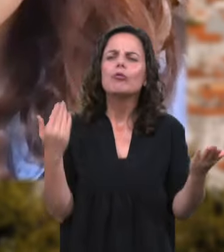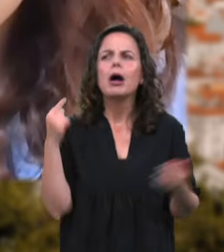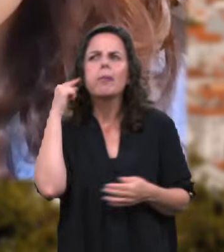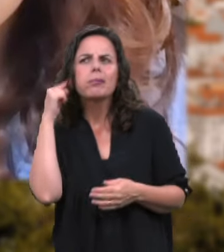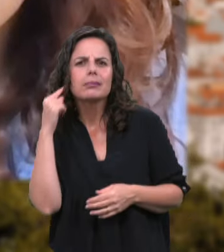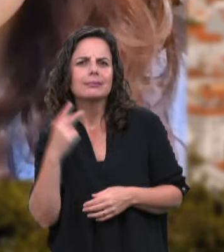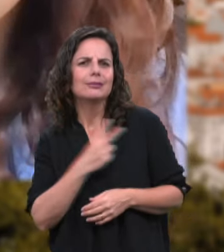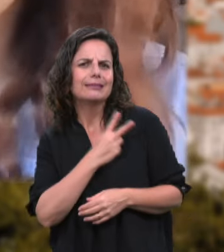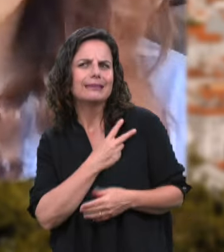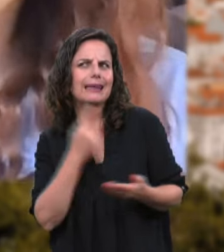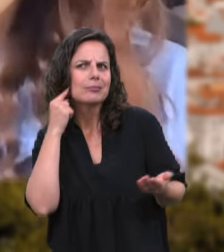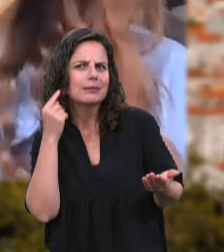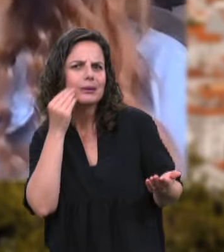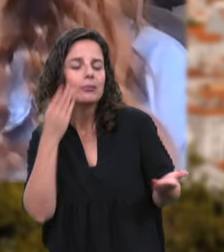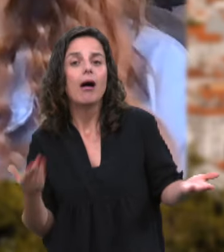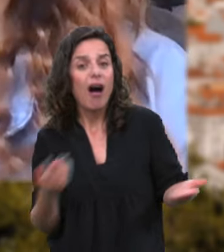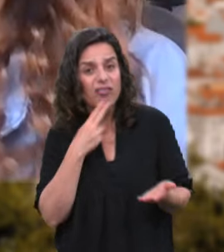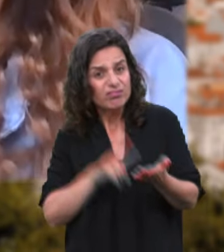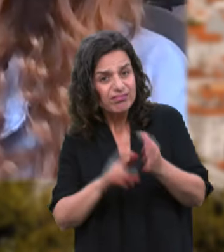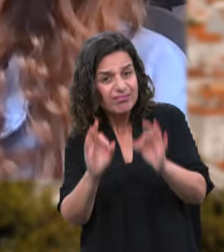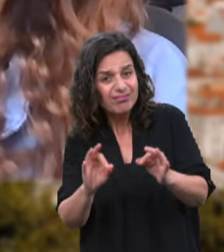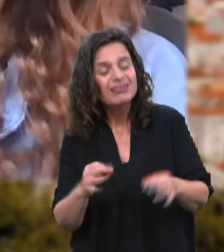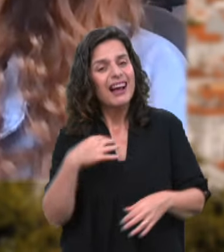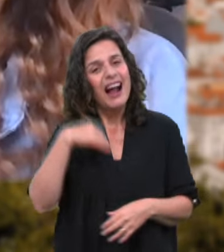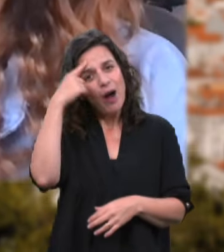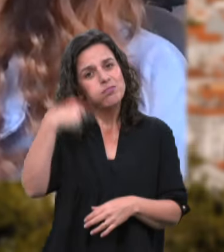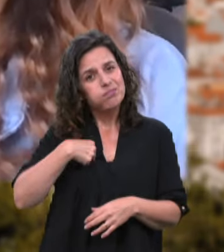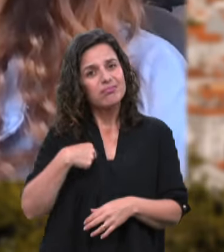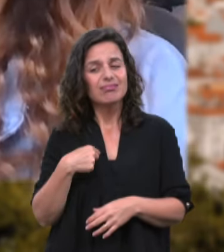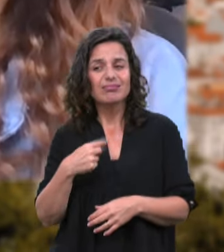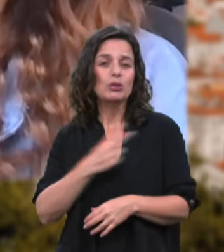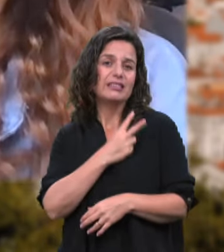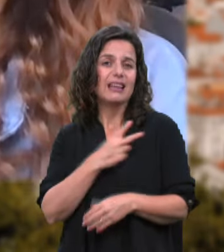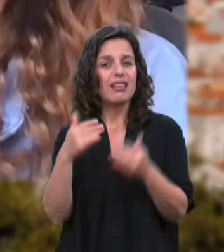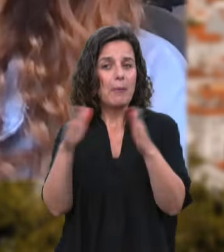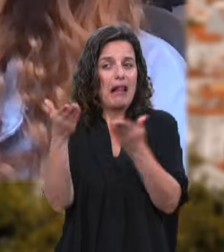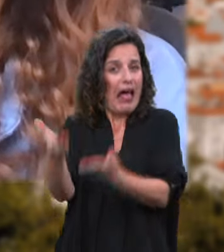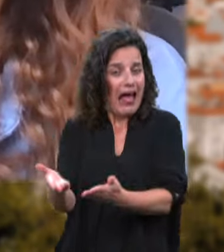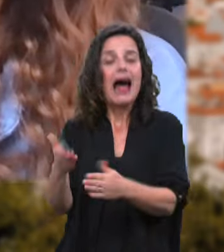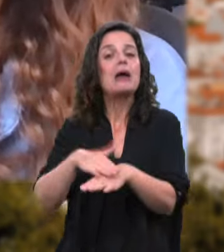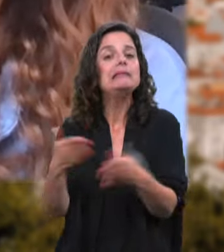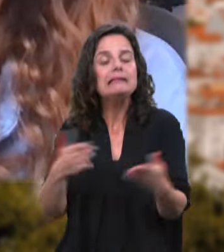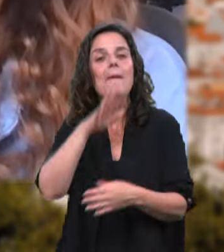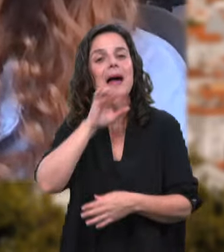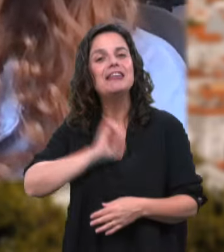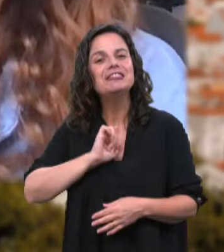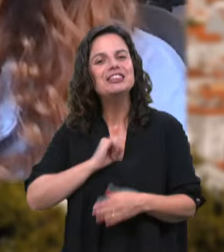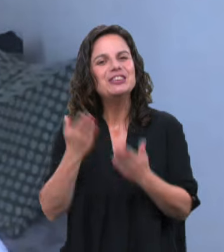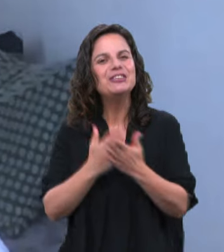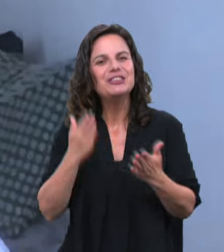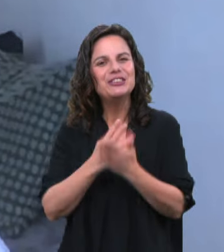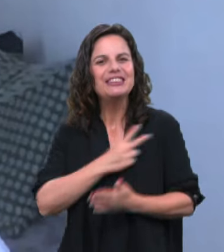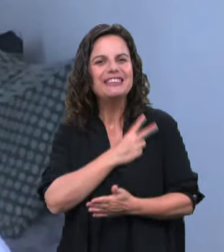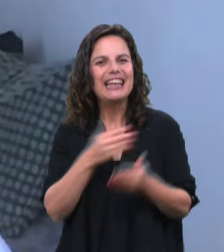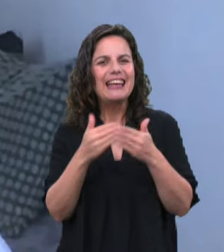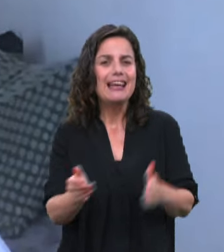teve conhecimento da universidade? Ah, na verdade, eu sabia que a Universidade Aberta existia porque a minha mãe estudou na